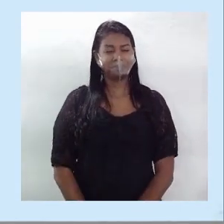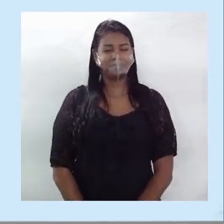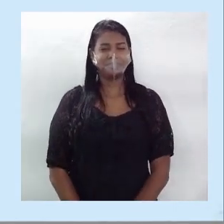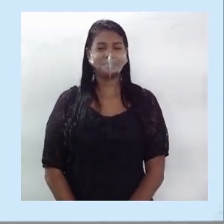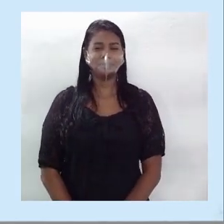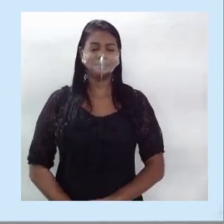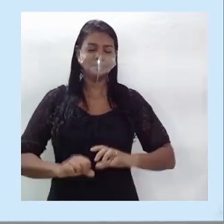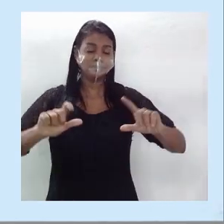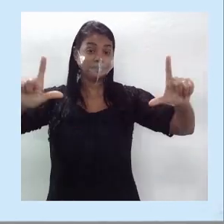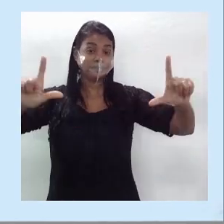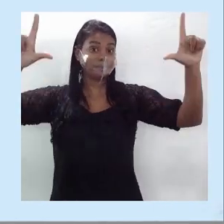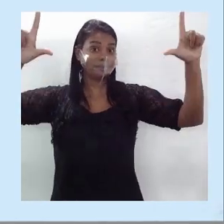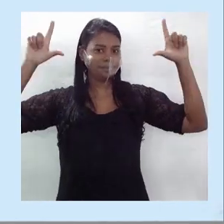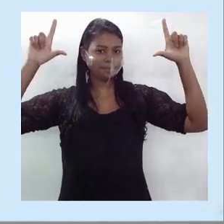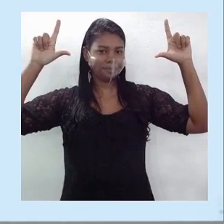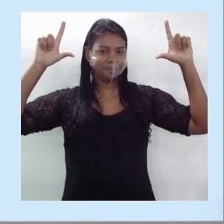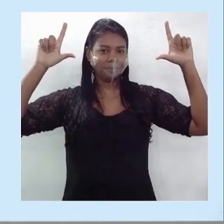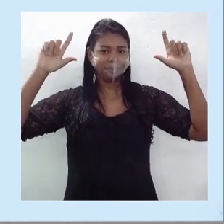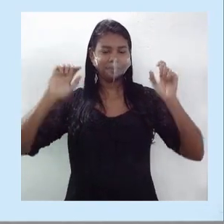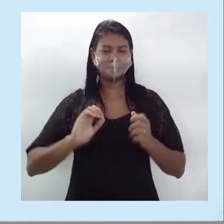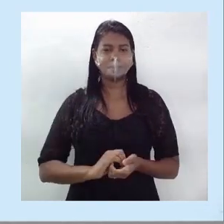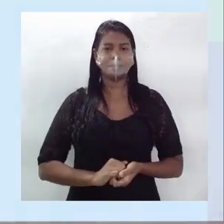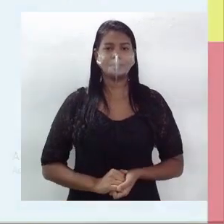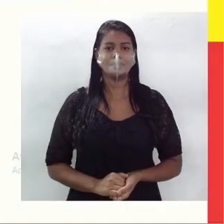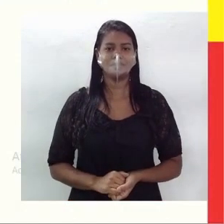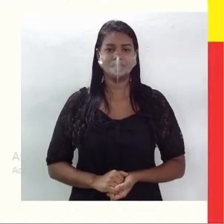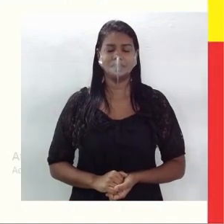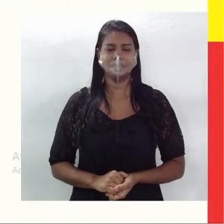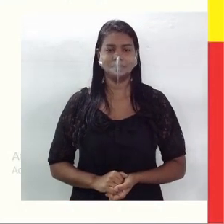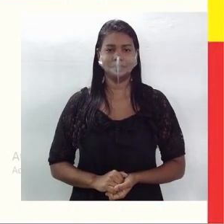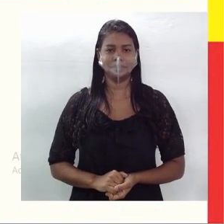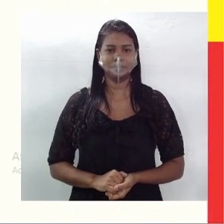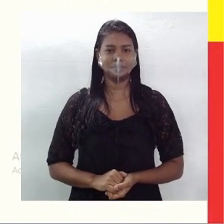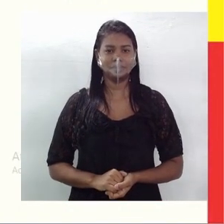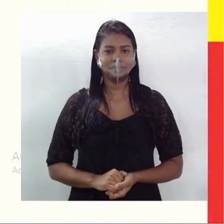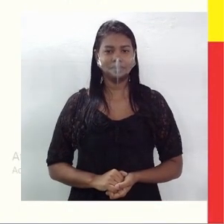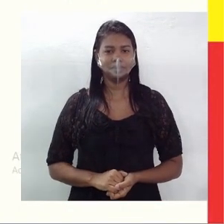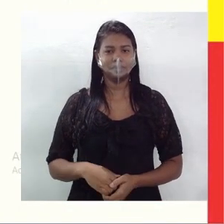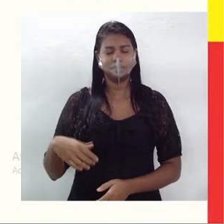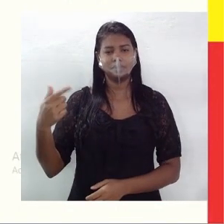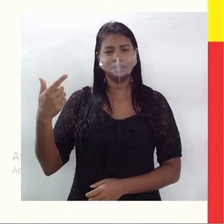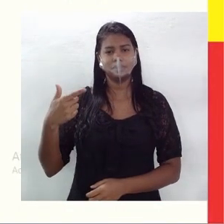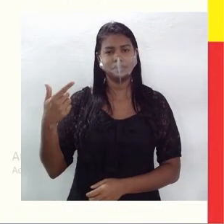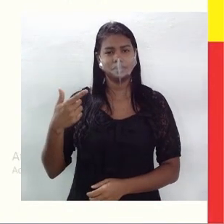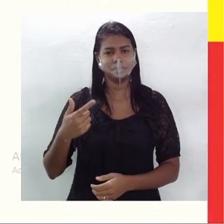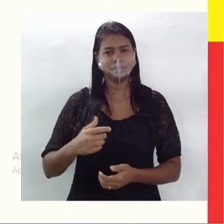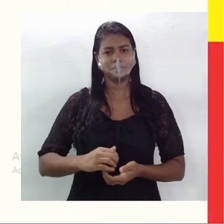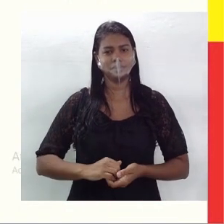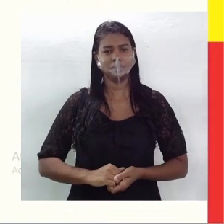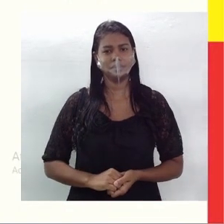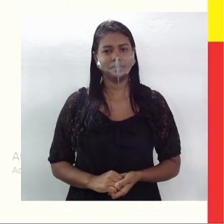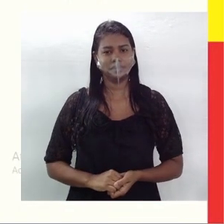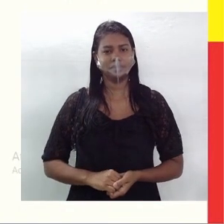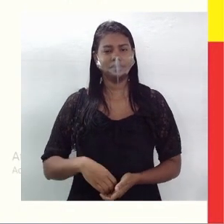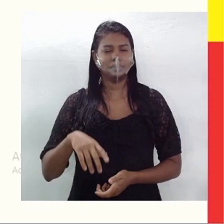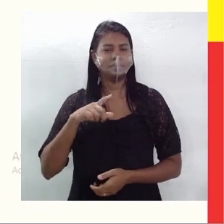para a telinha para a gente ver essa segunda questão. Na segunda questão, a gente tem